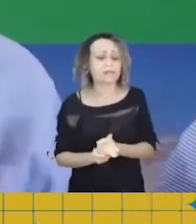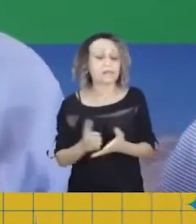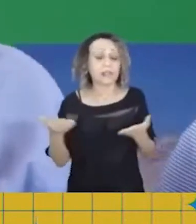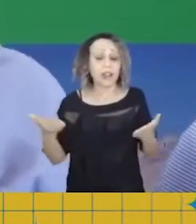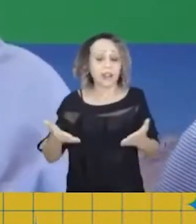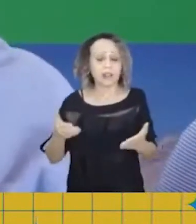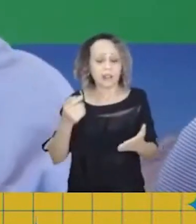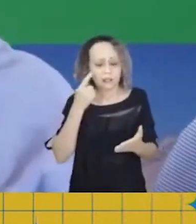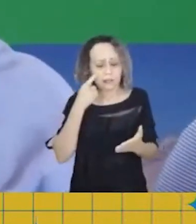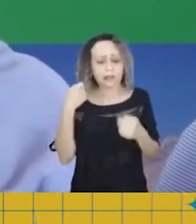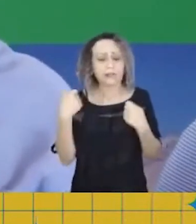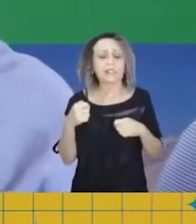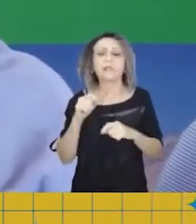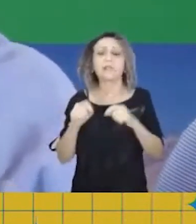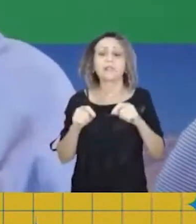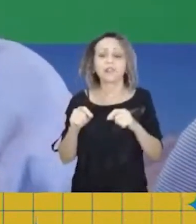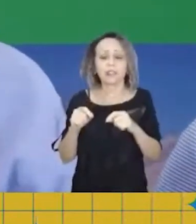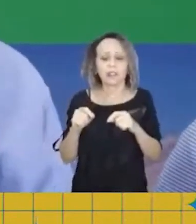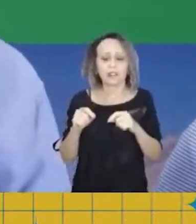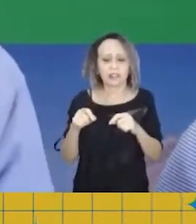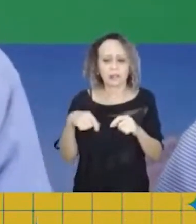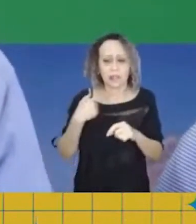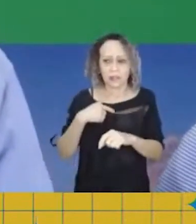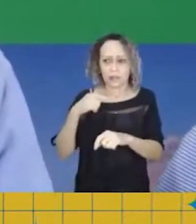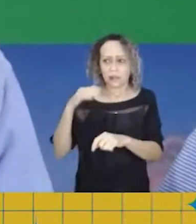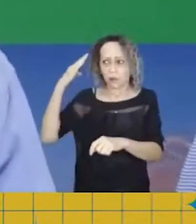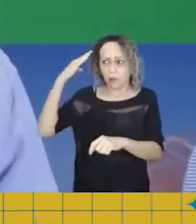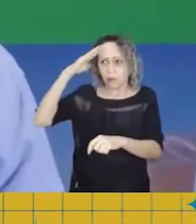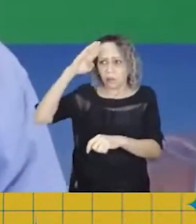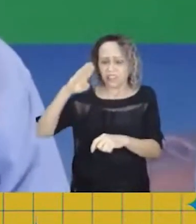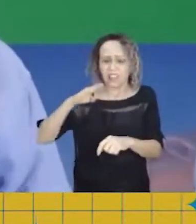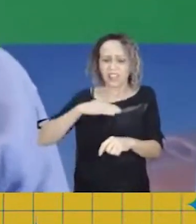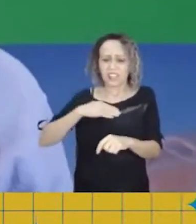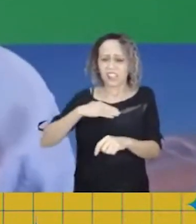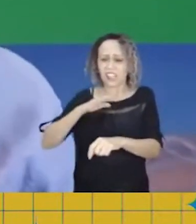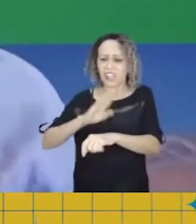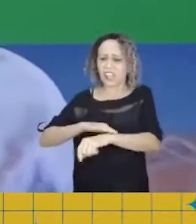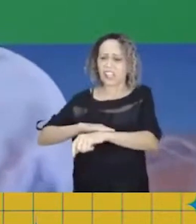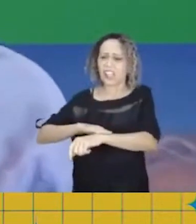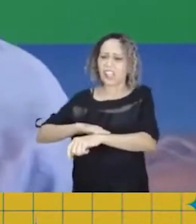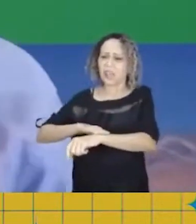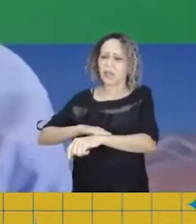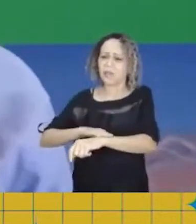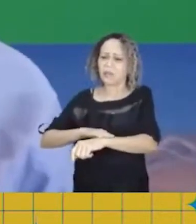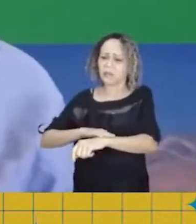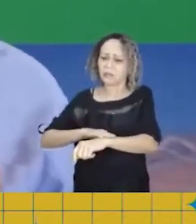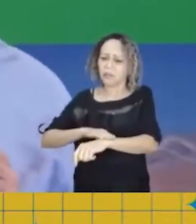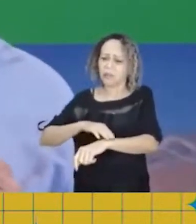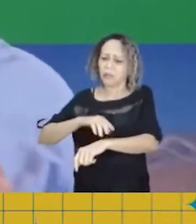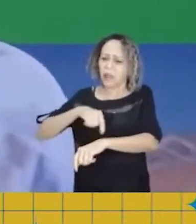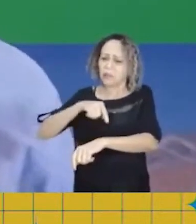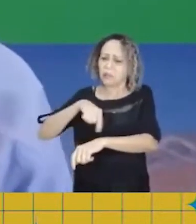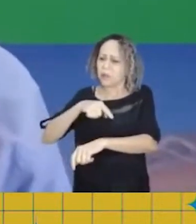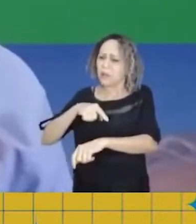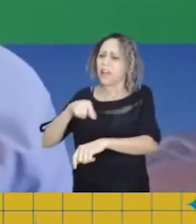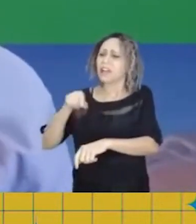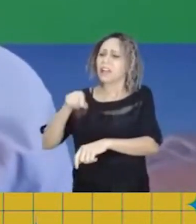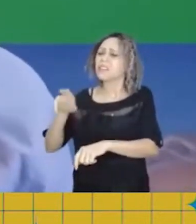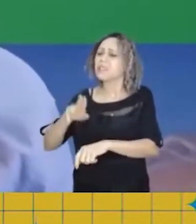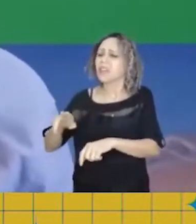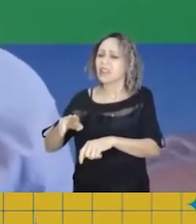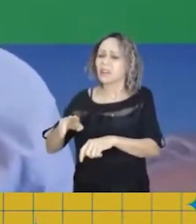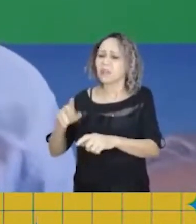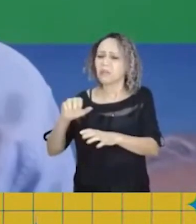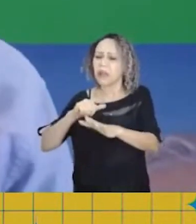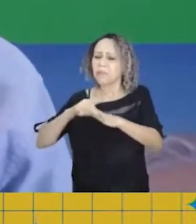e foi por isso que ele perdeu porque eram fake News era coisa e ver o filme para a gente poder utilizar e quem sabe